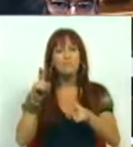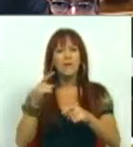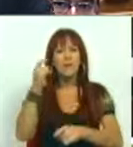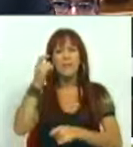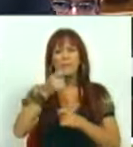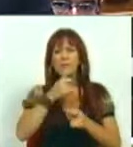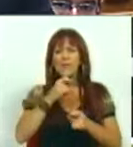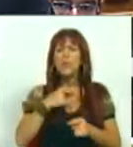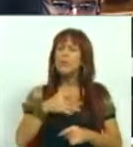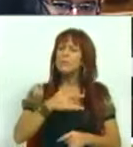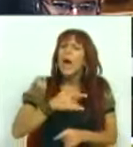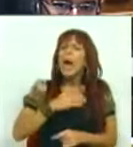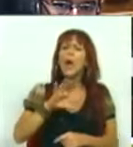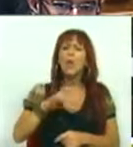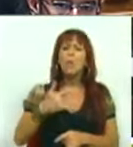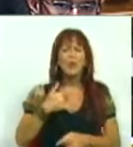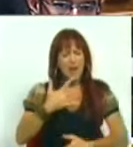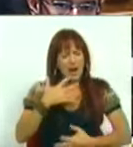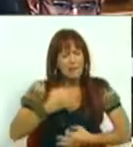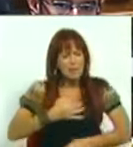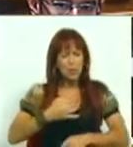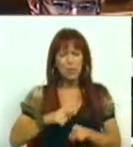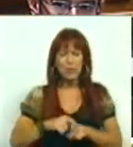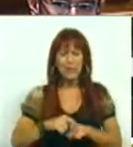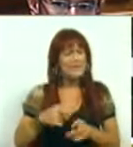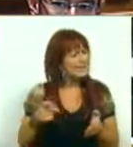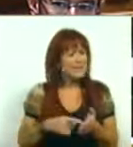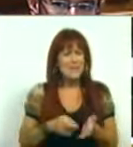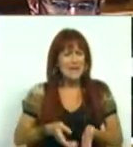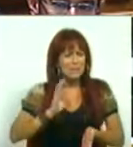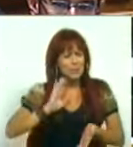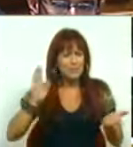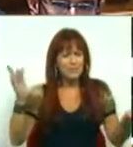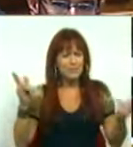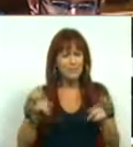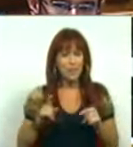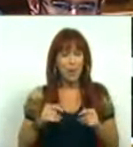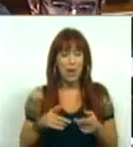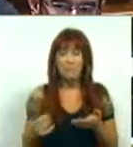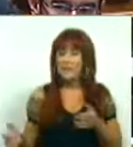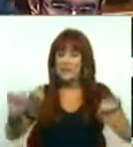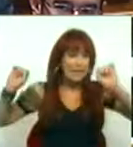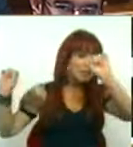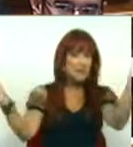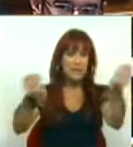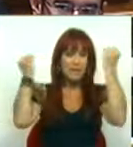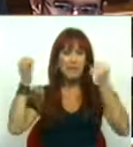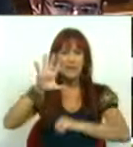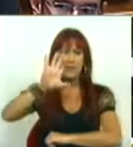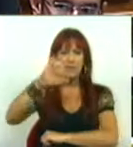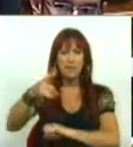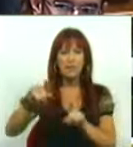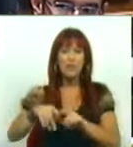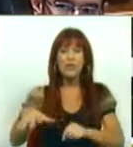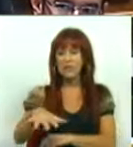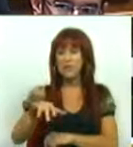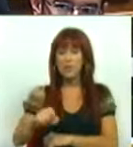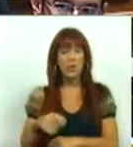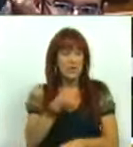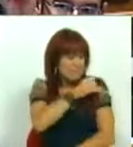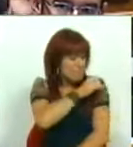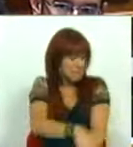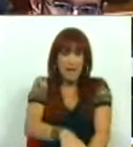É uma medida patriótica, absolutamente necessária para resgatar o país da